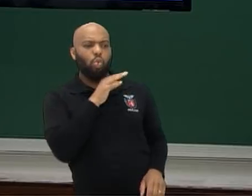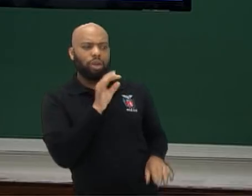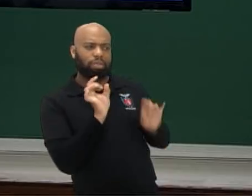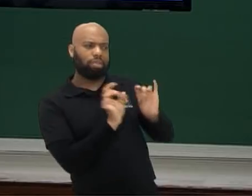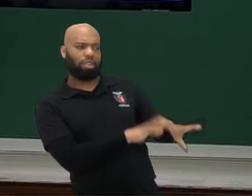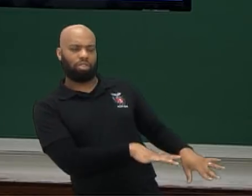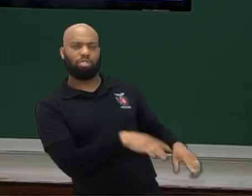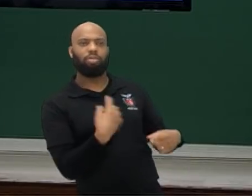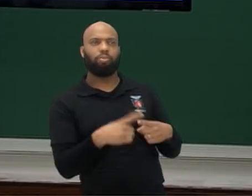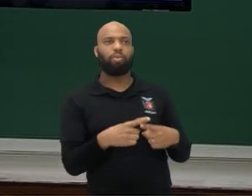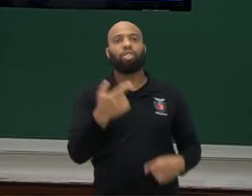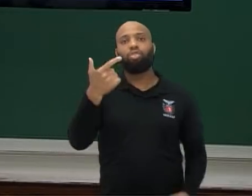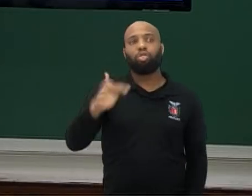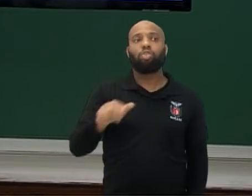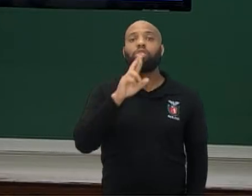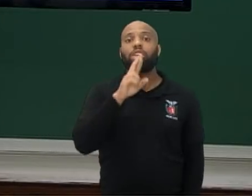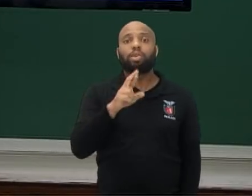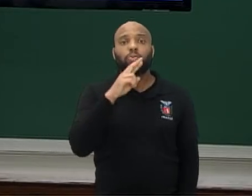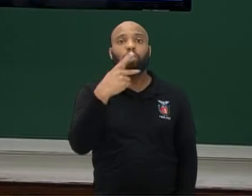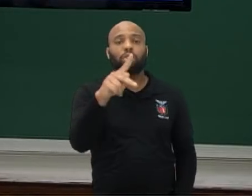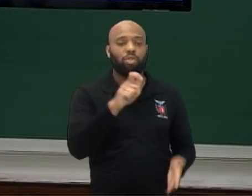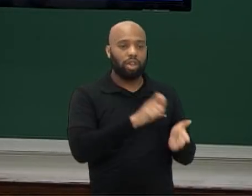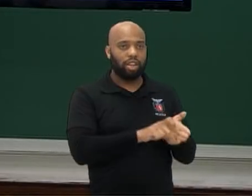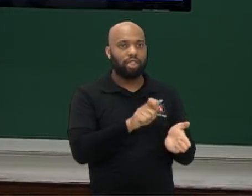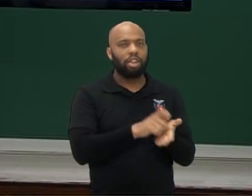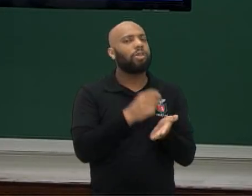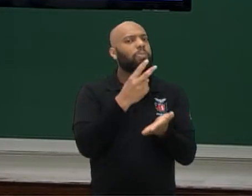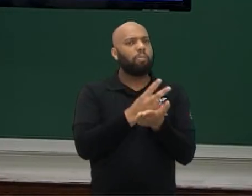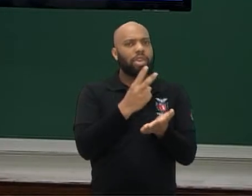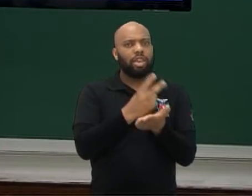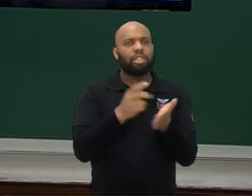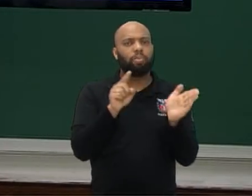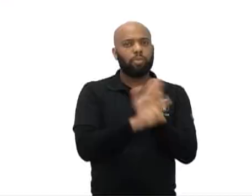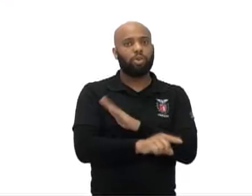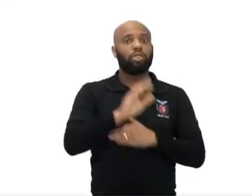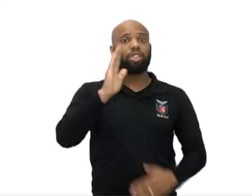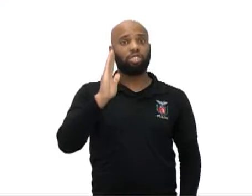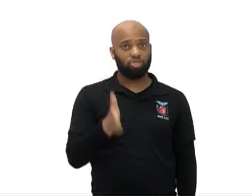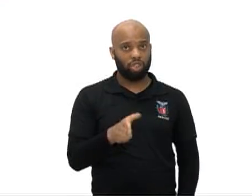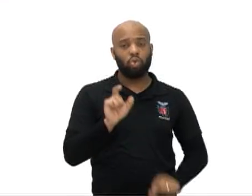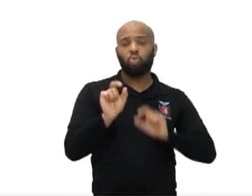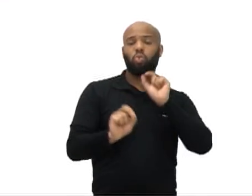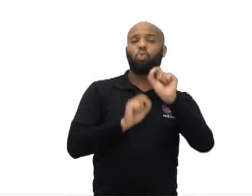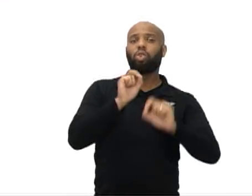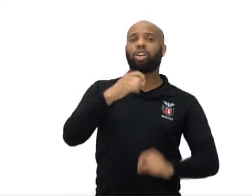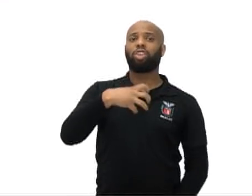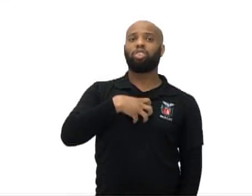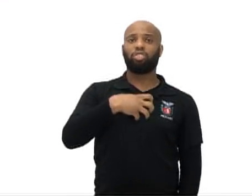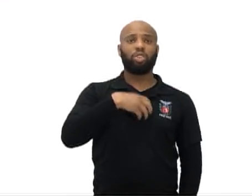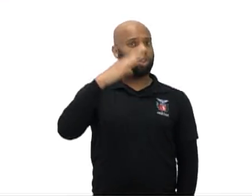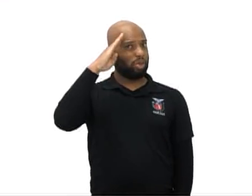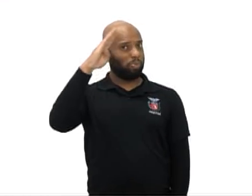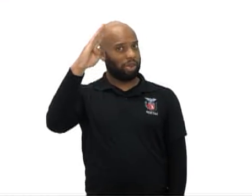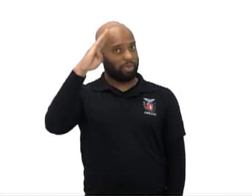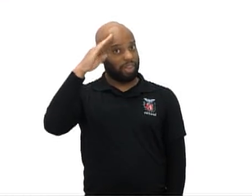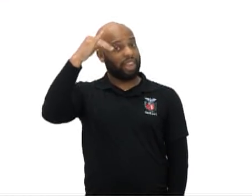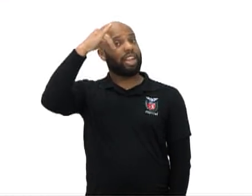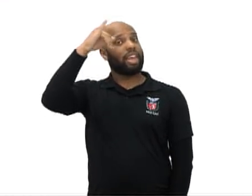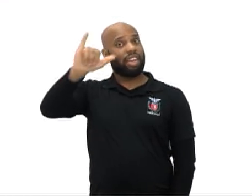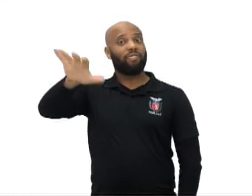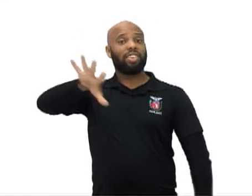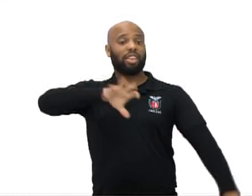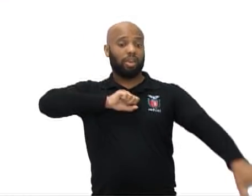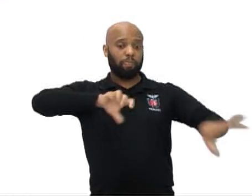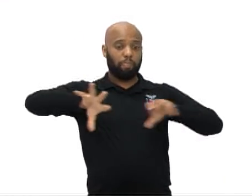Vamos novamente responder no caderno a mesma pergunta que a gente já fez lá atrás. Quais são os principais meios de